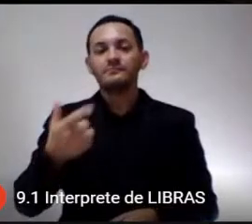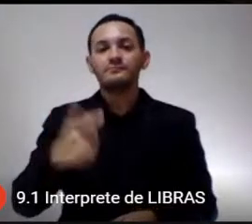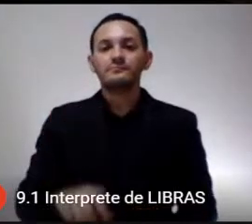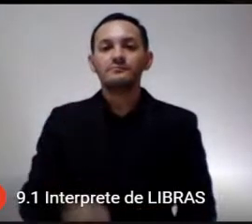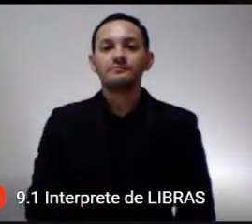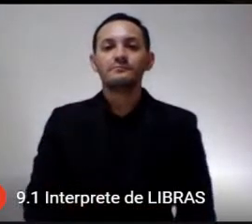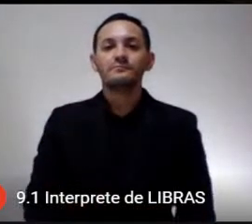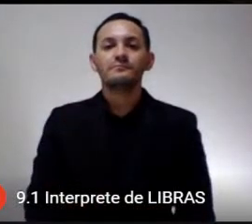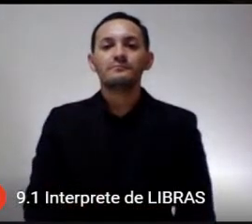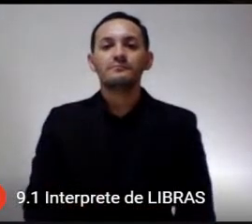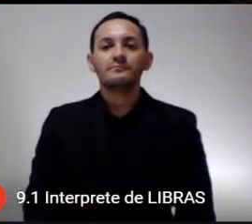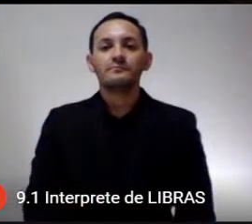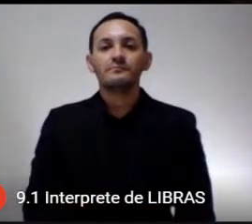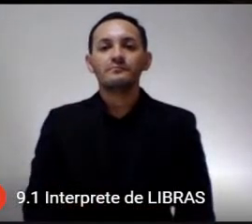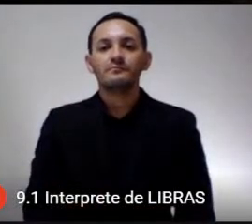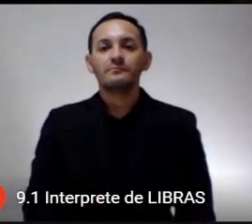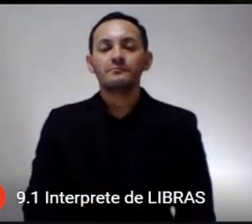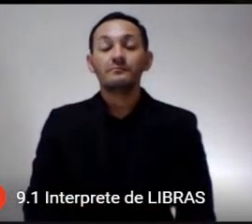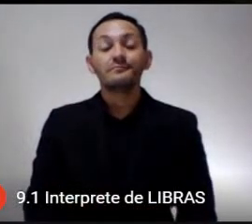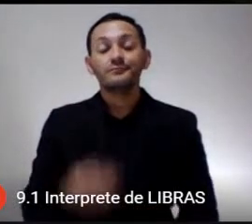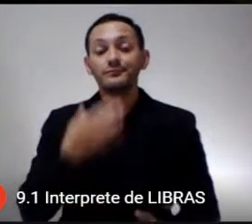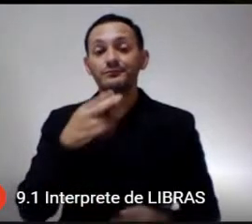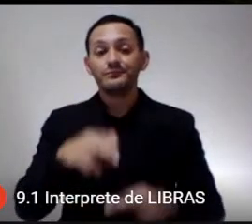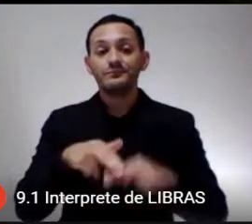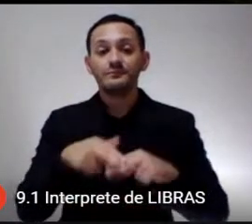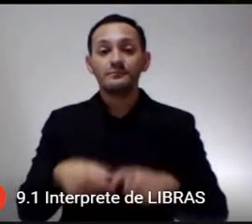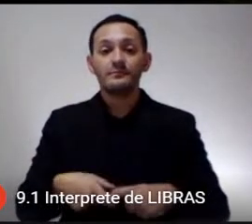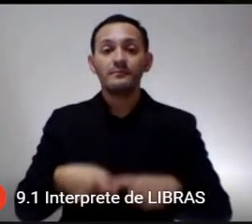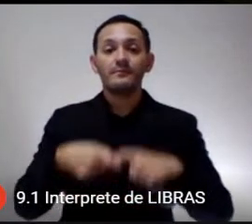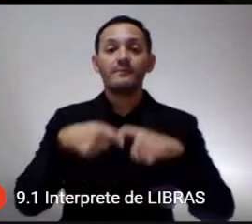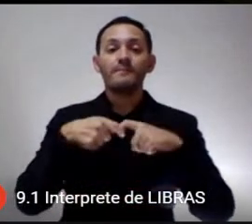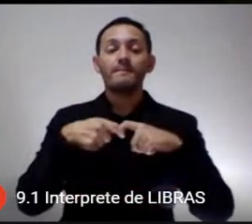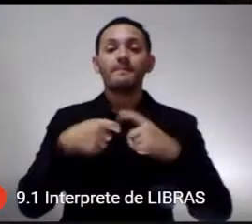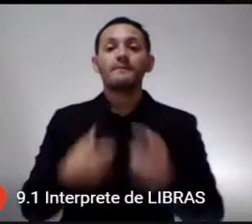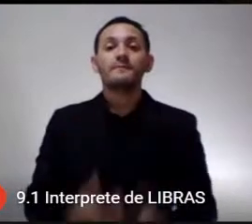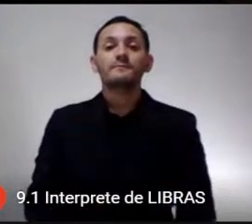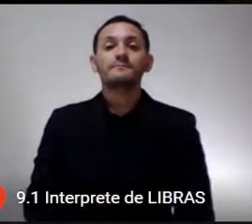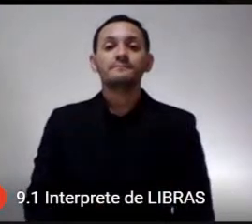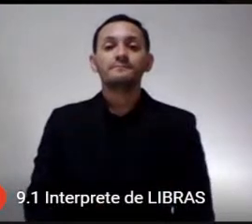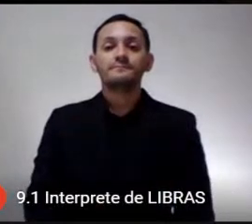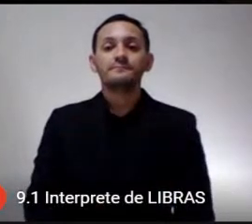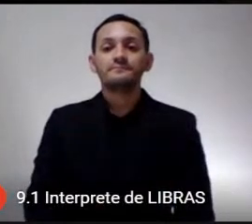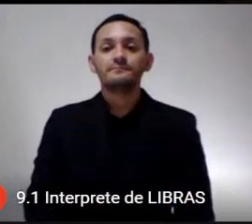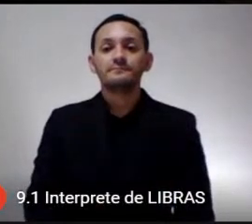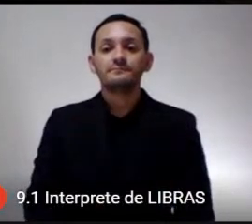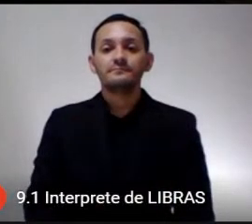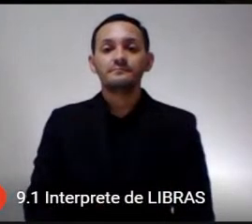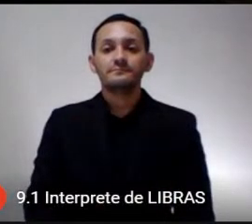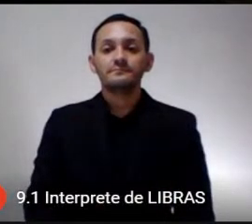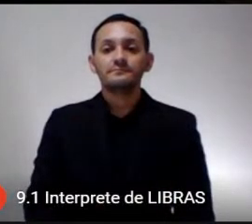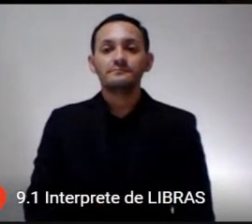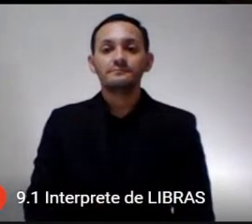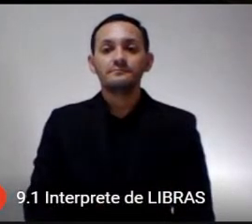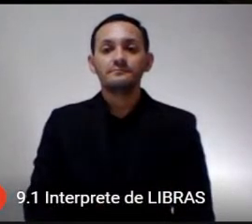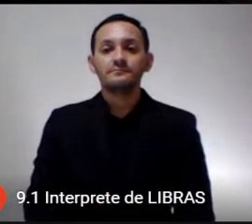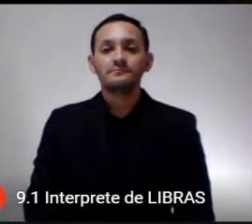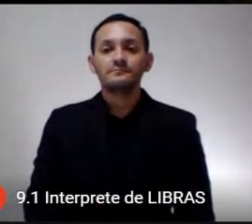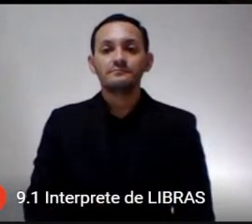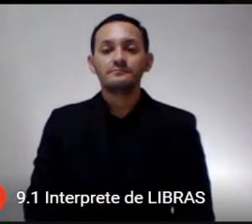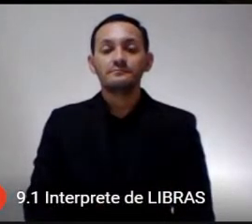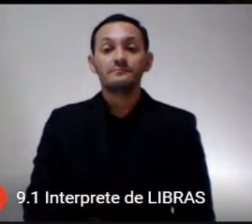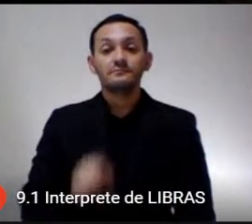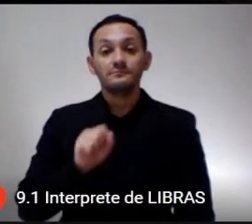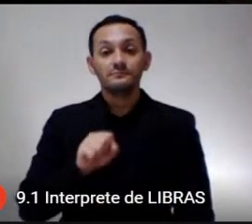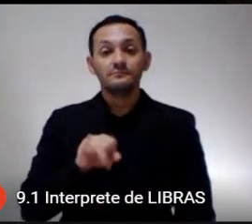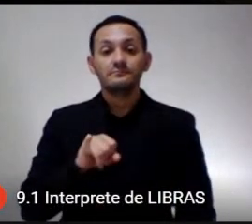de suspeição e endossa as suas alegações. Se a corte